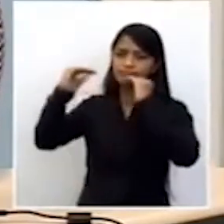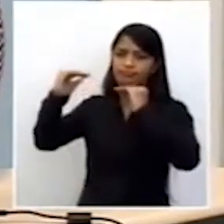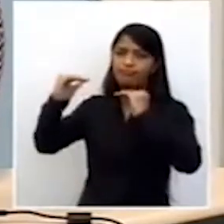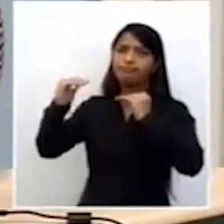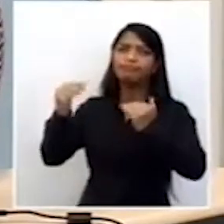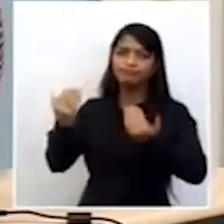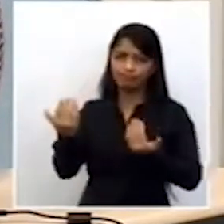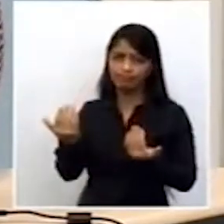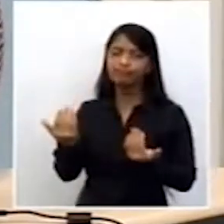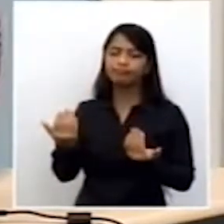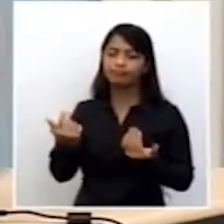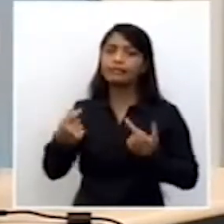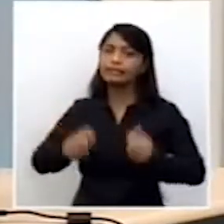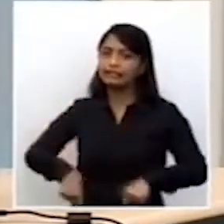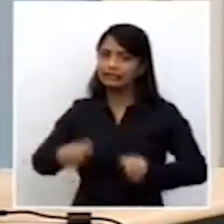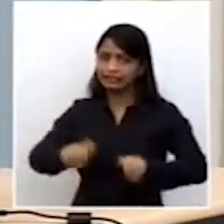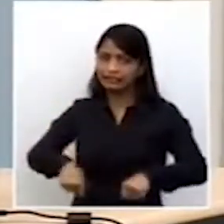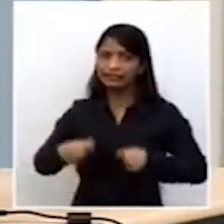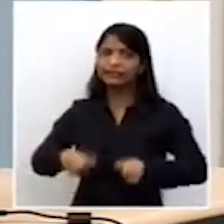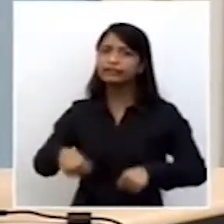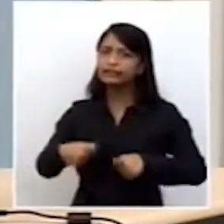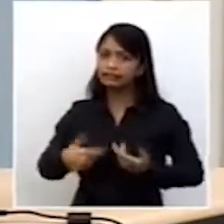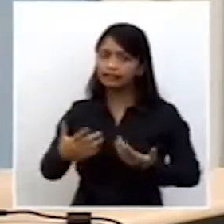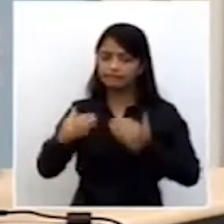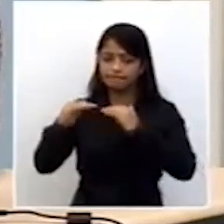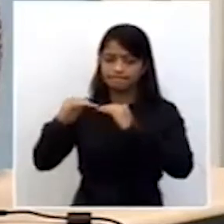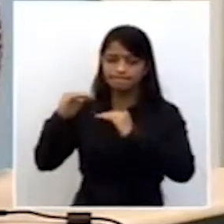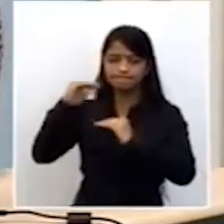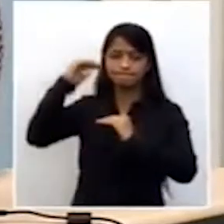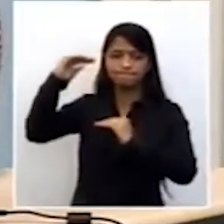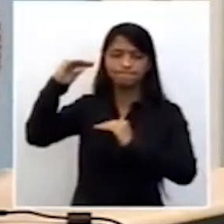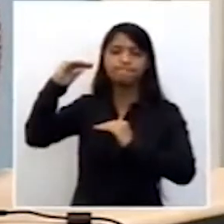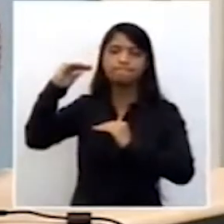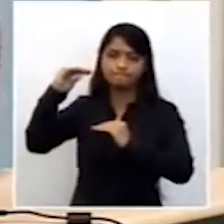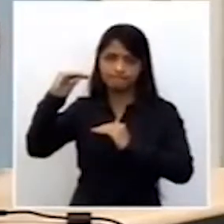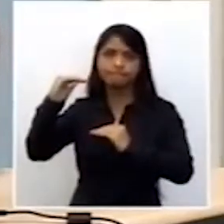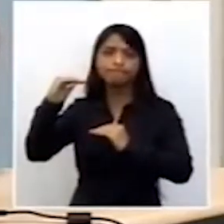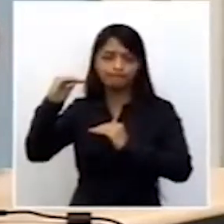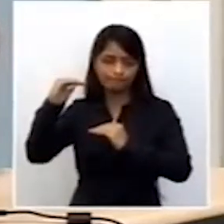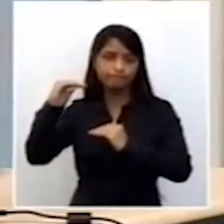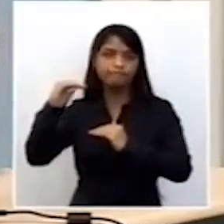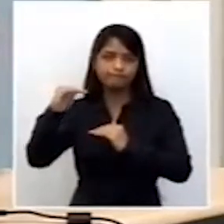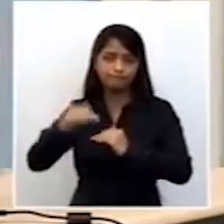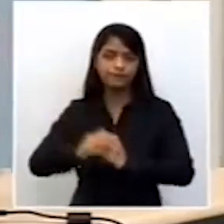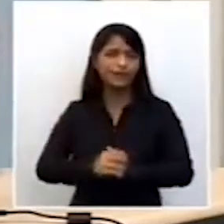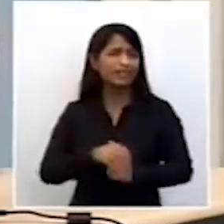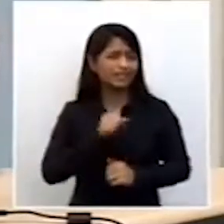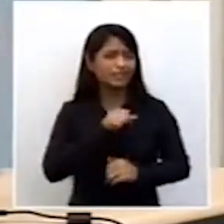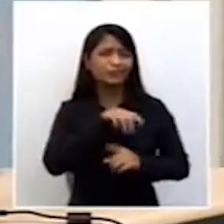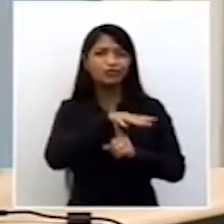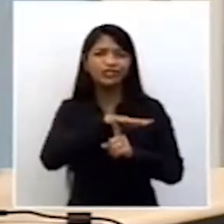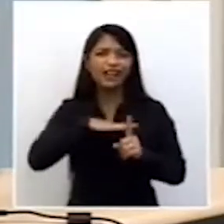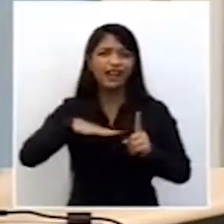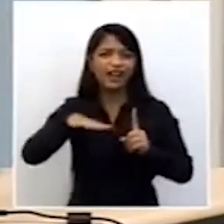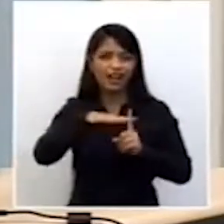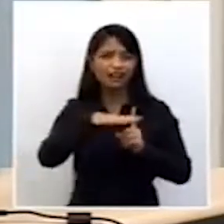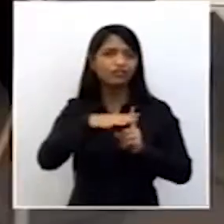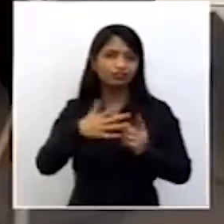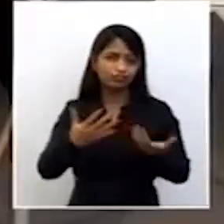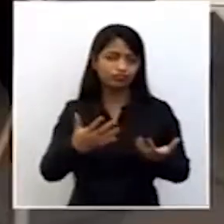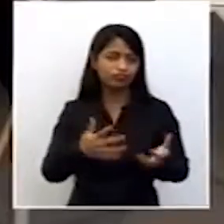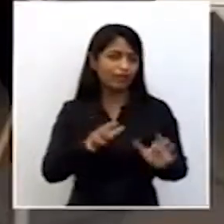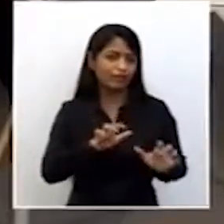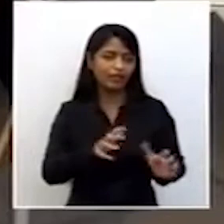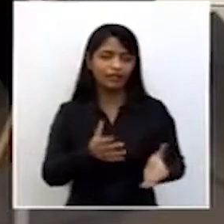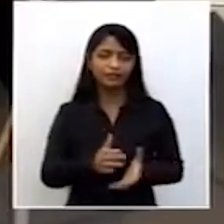você precisa, às vezes, ser chamado por uma questão, né, É social, né? Exatamente. Ou até, como é